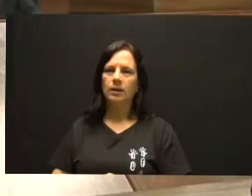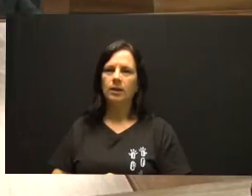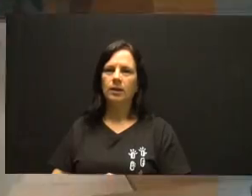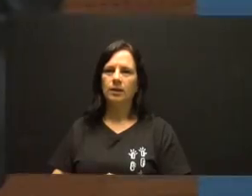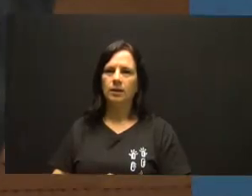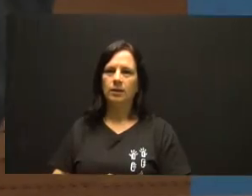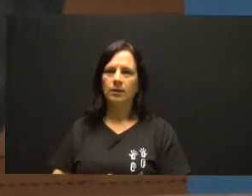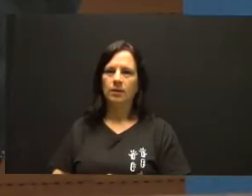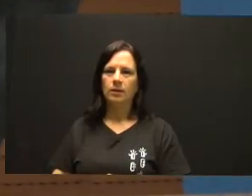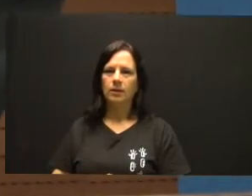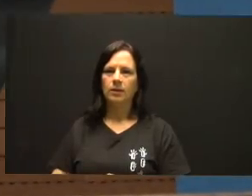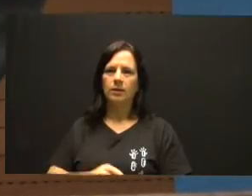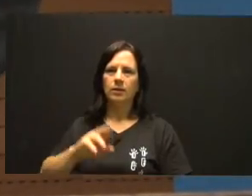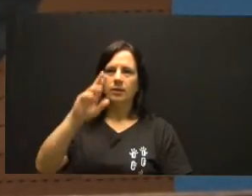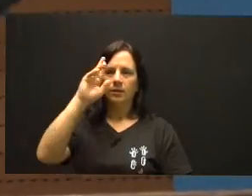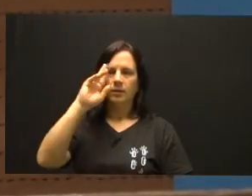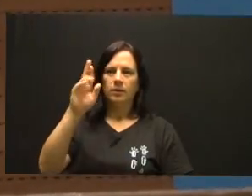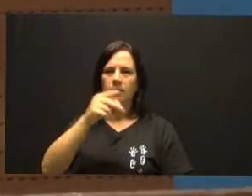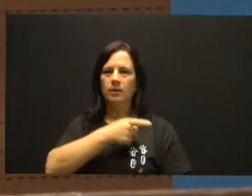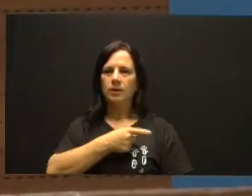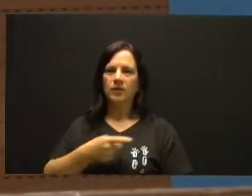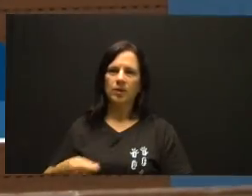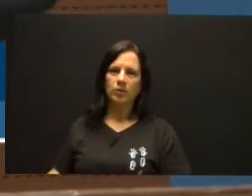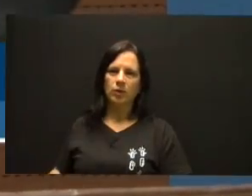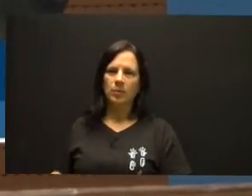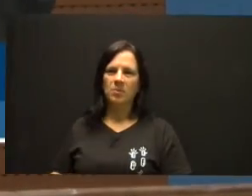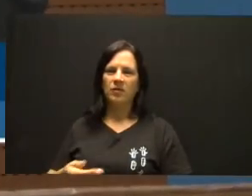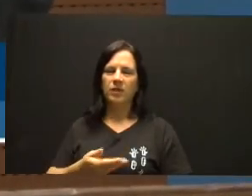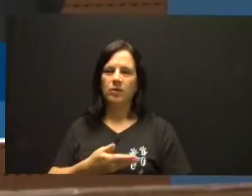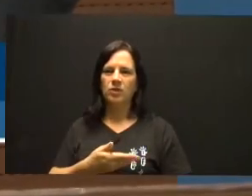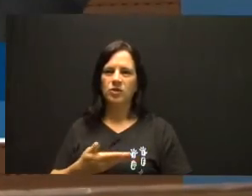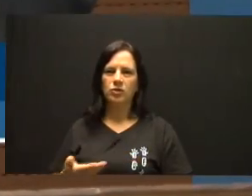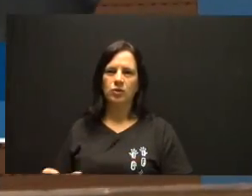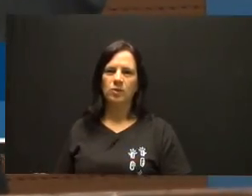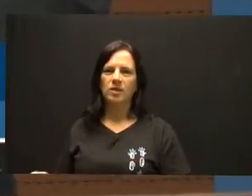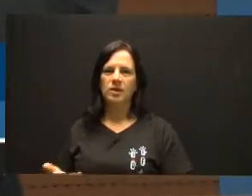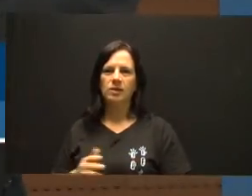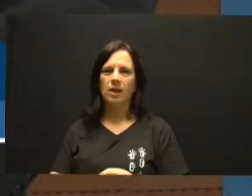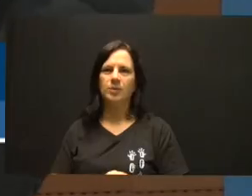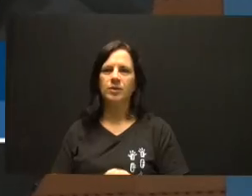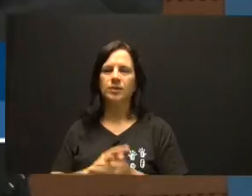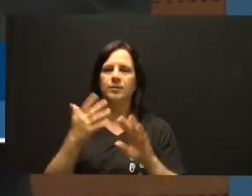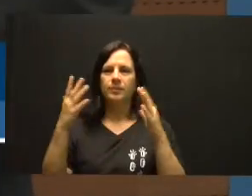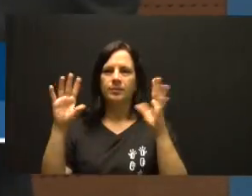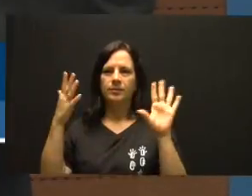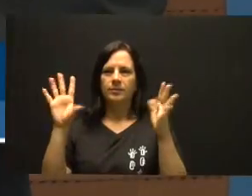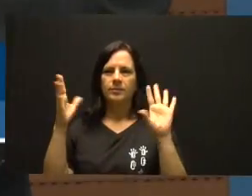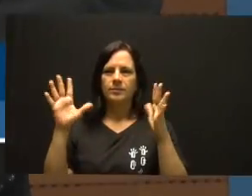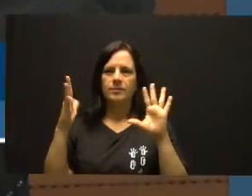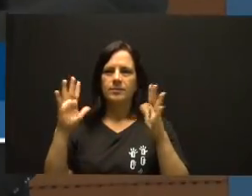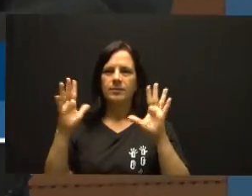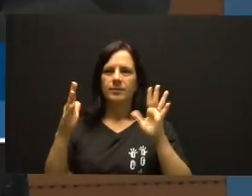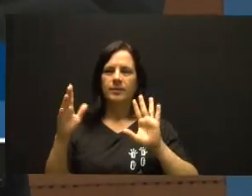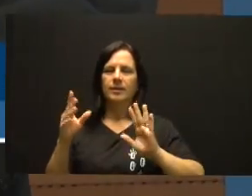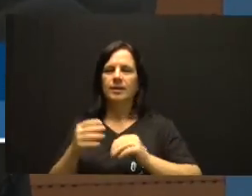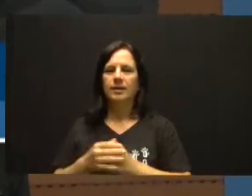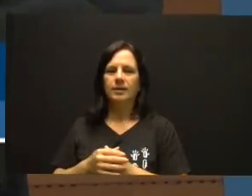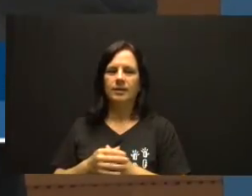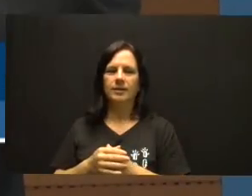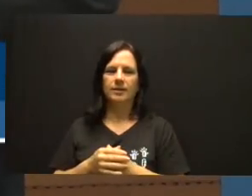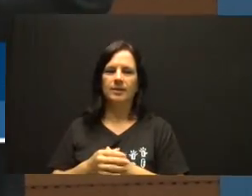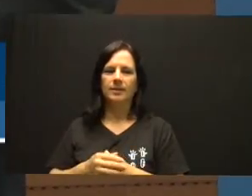Senhor presidente, nobres vereadores, vereador Laelcio, quero mais uma vez parabenizar a Vossa Excelência e